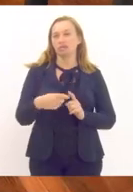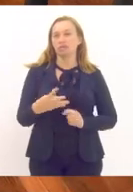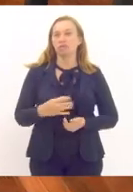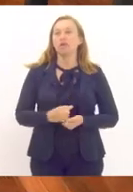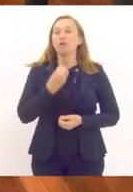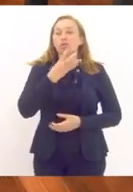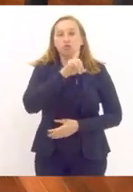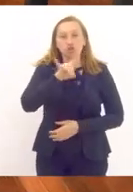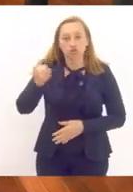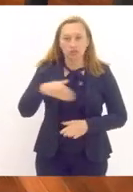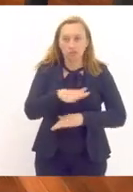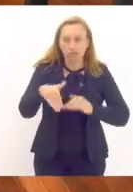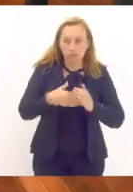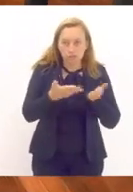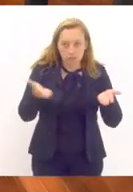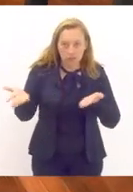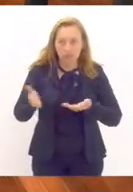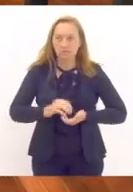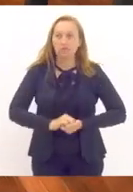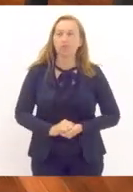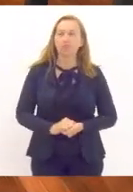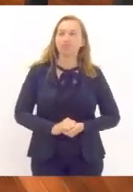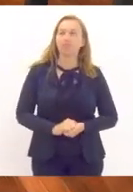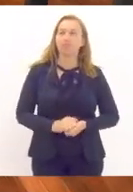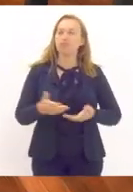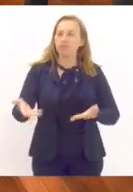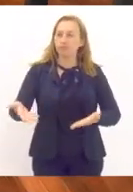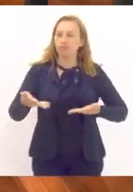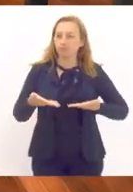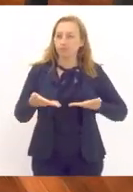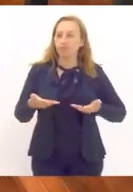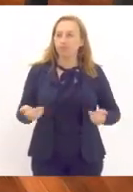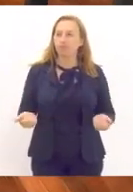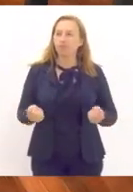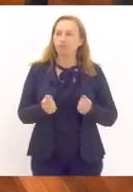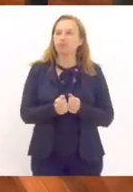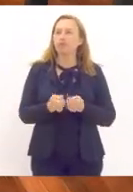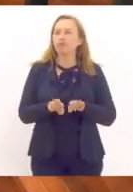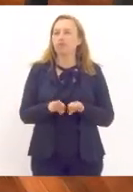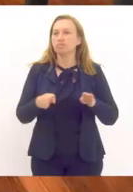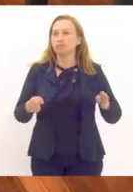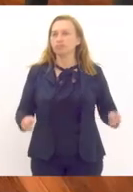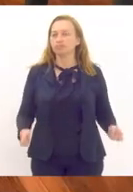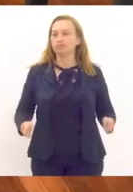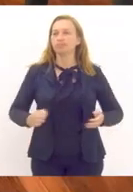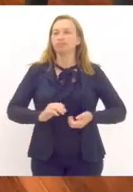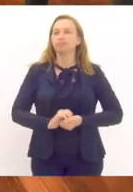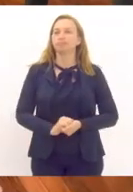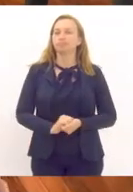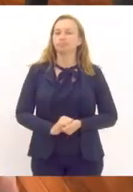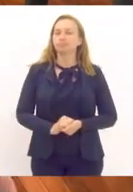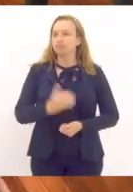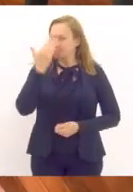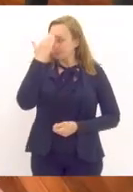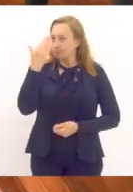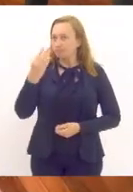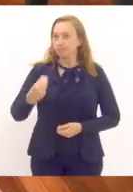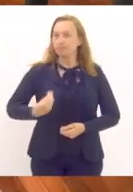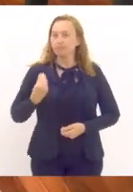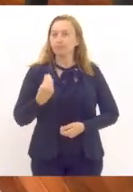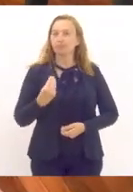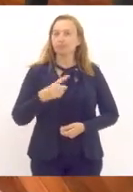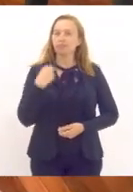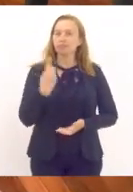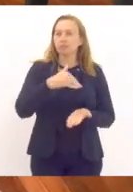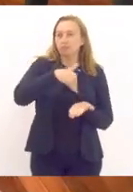Bom dia a todos e a todas. Queria chamar aqui para ocupar a mesa aqui e agradecer a presença do nosso